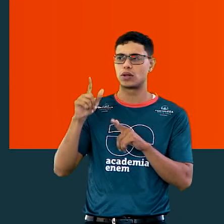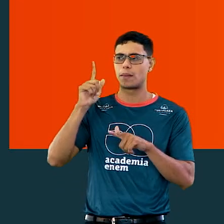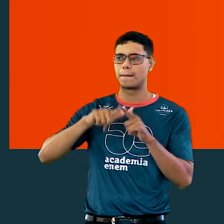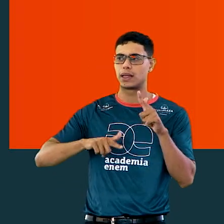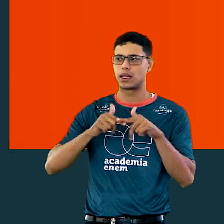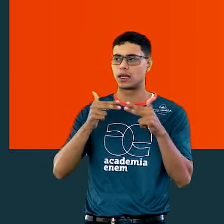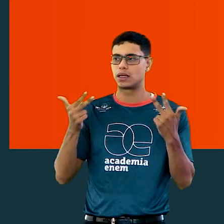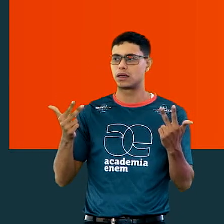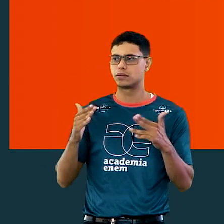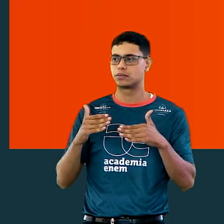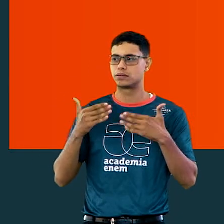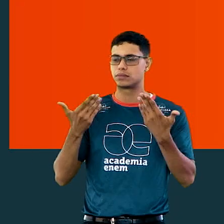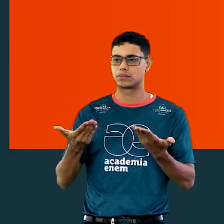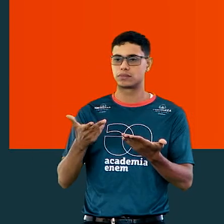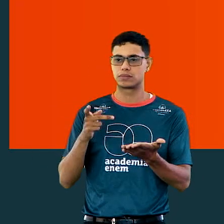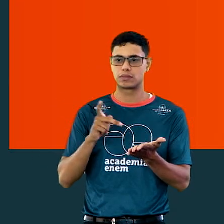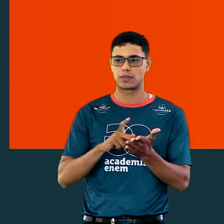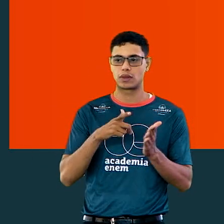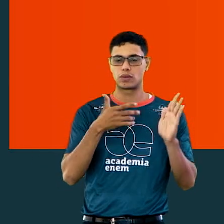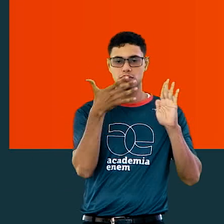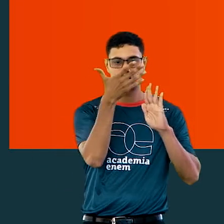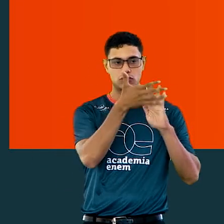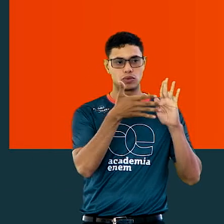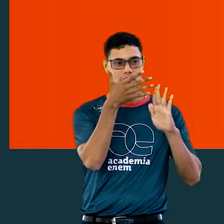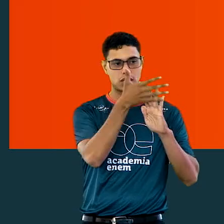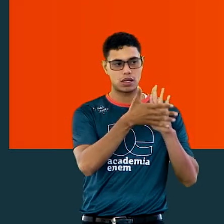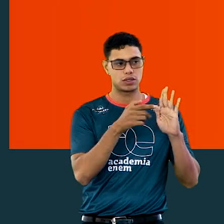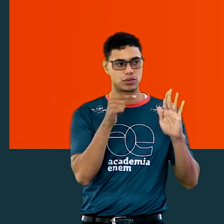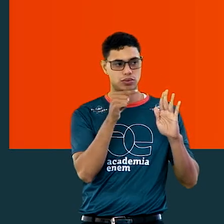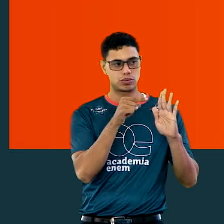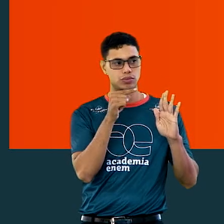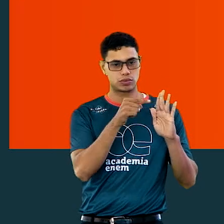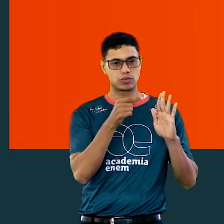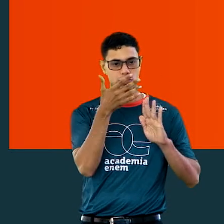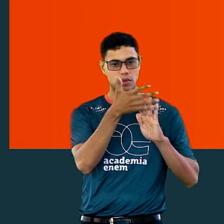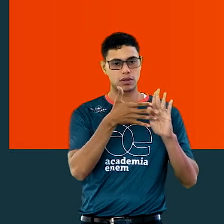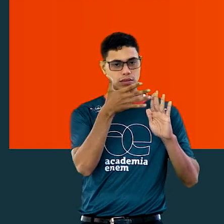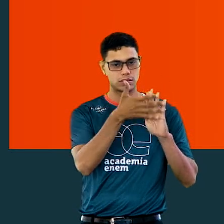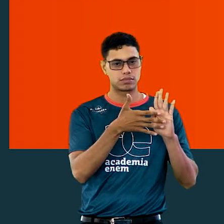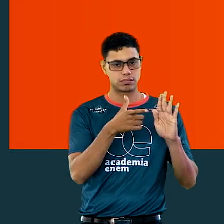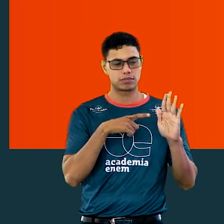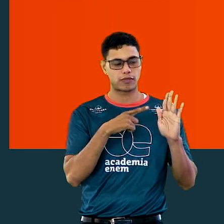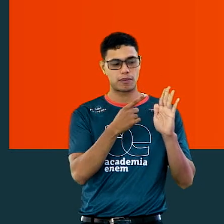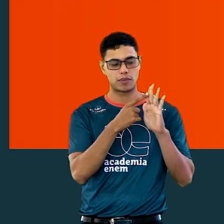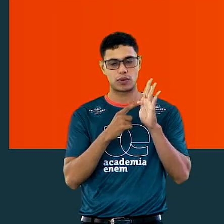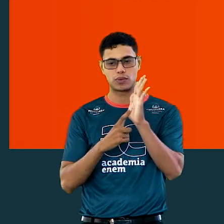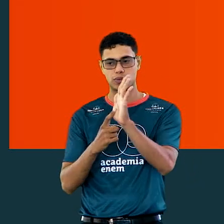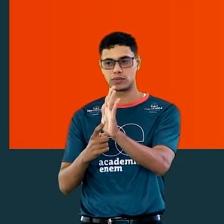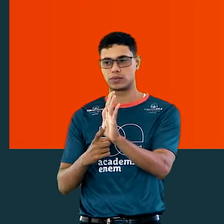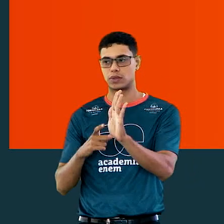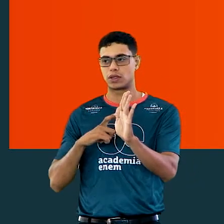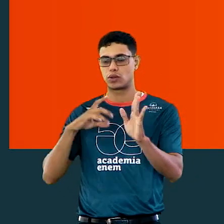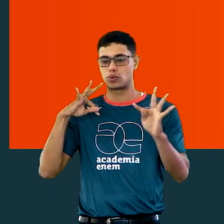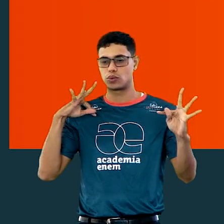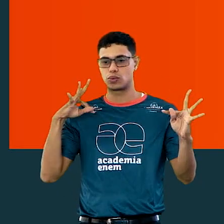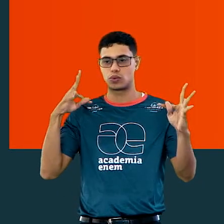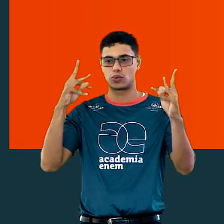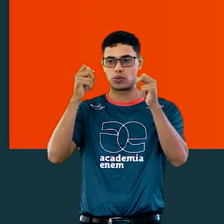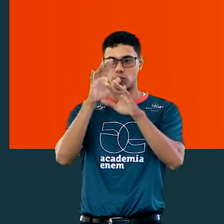material? No texto, pode pesquisar aí no seu textozinho. Ele disse que todos os